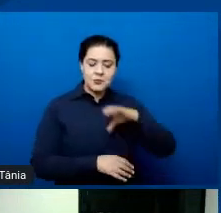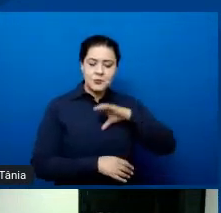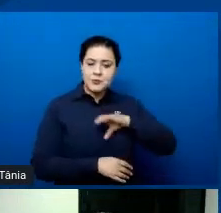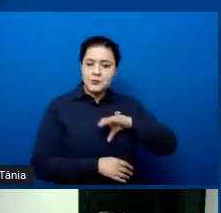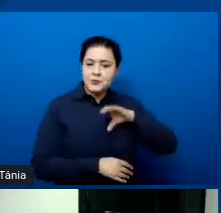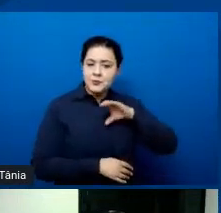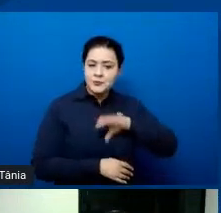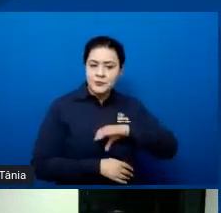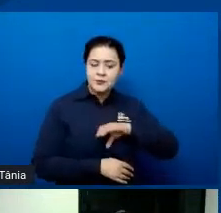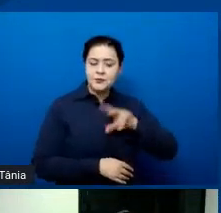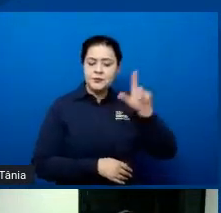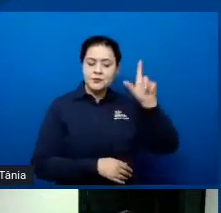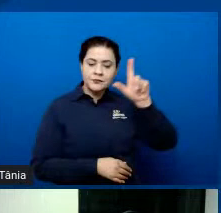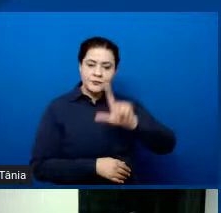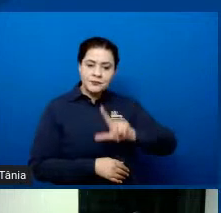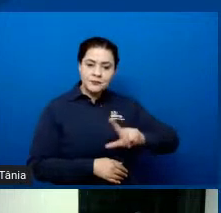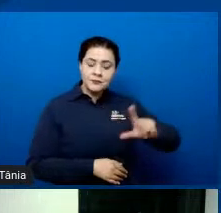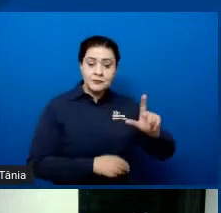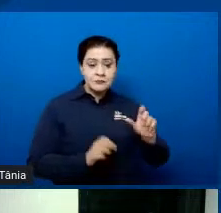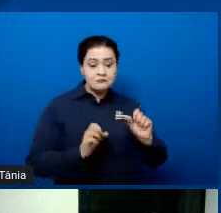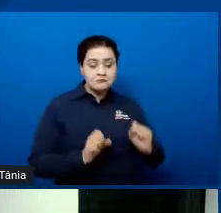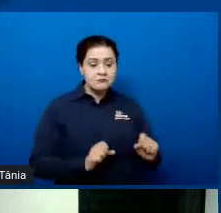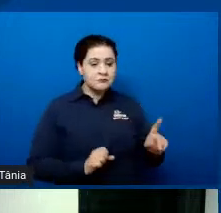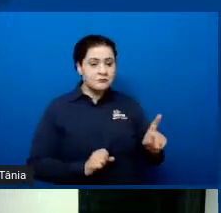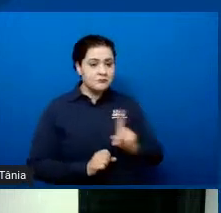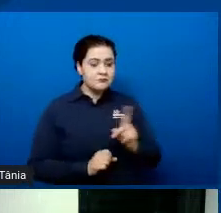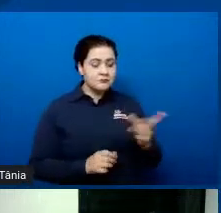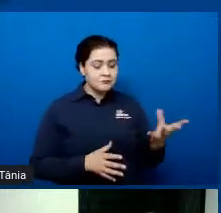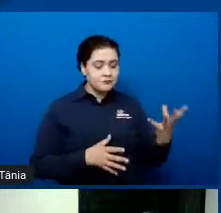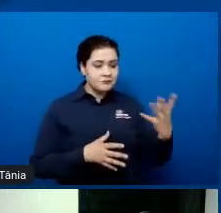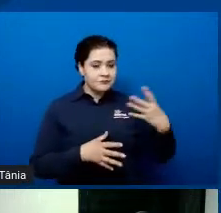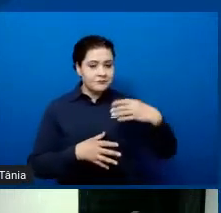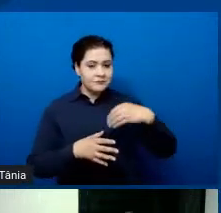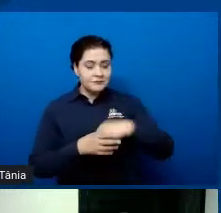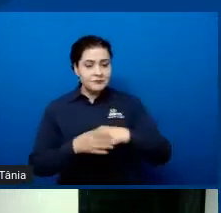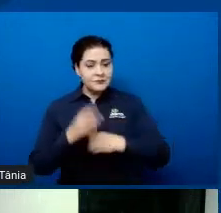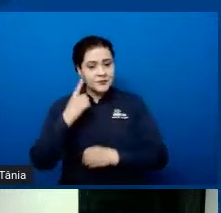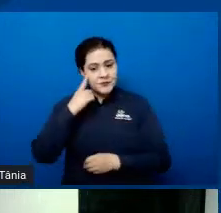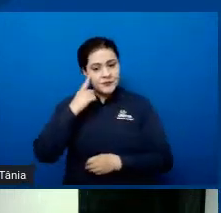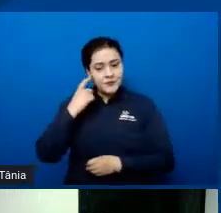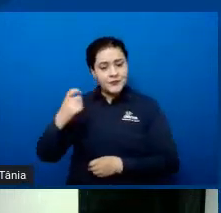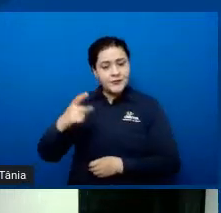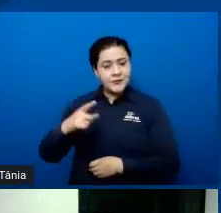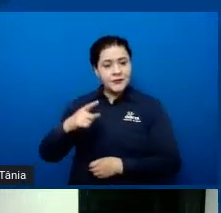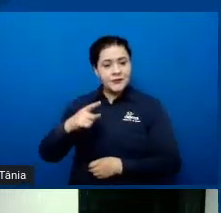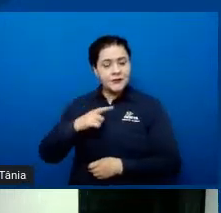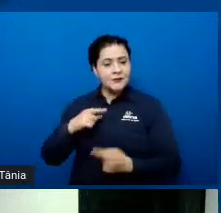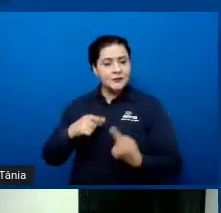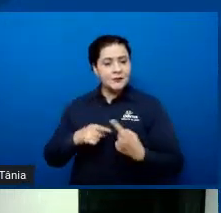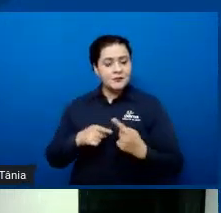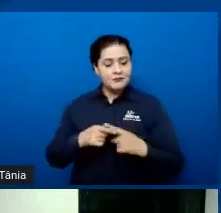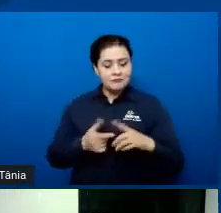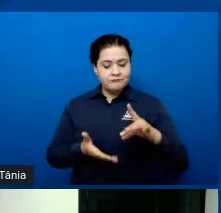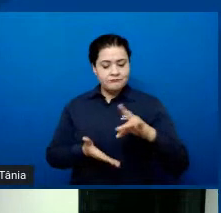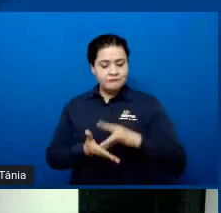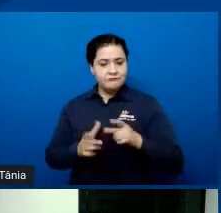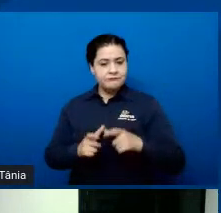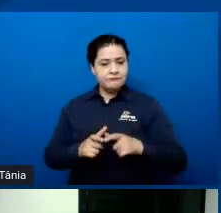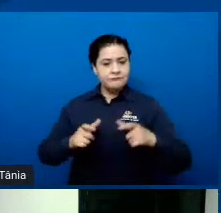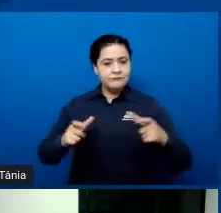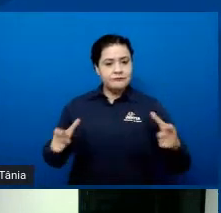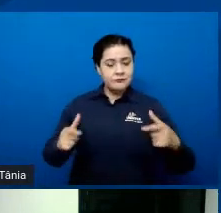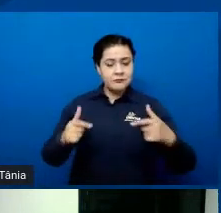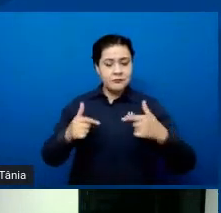de literatura, para que possam, né, emergir nessas ideias que eles têm. Nossa, eu quero ter... eu